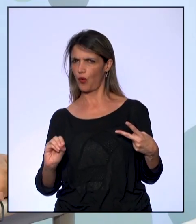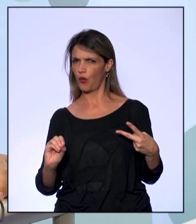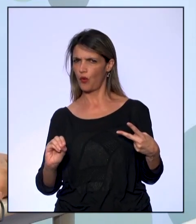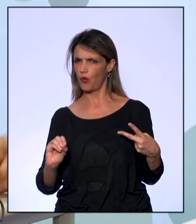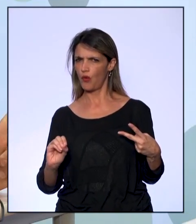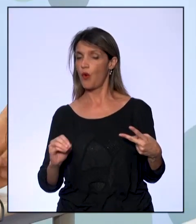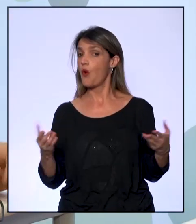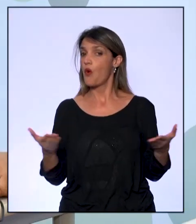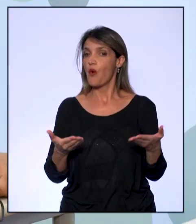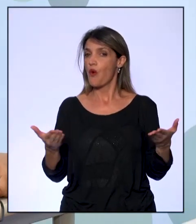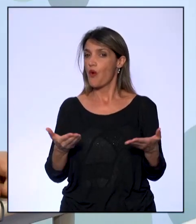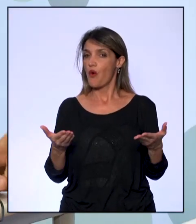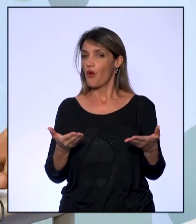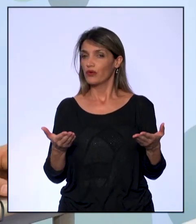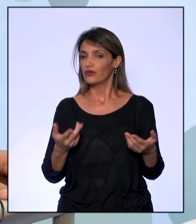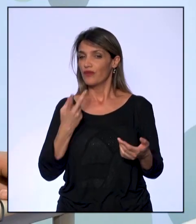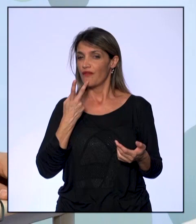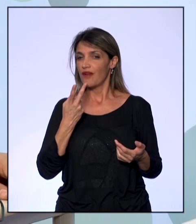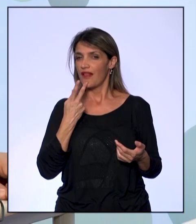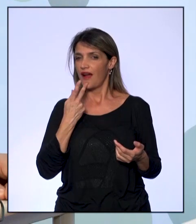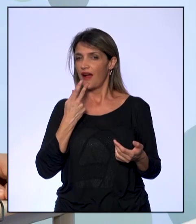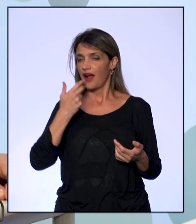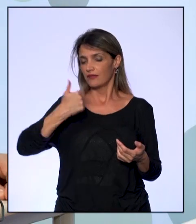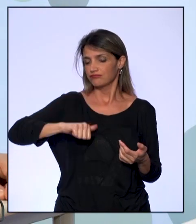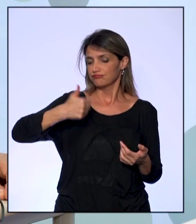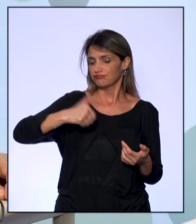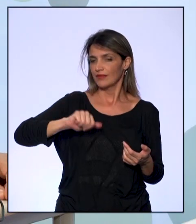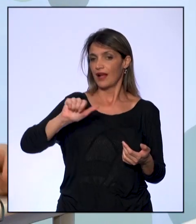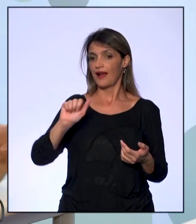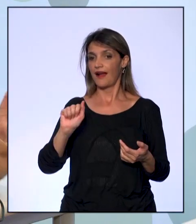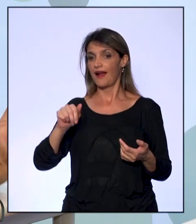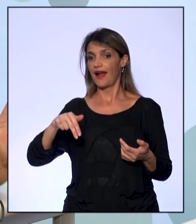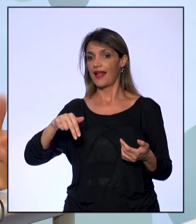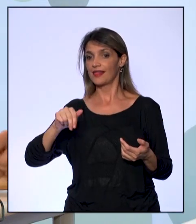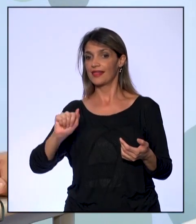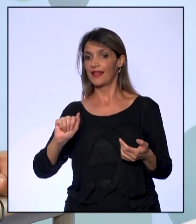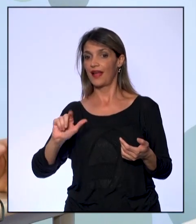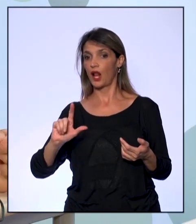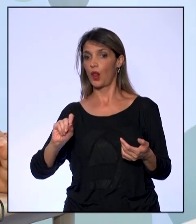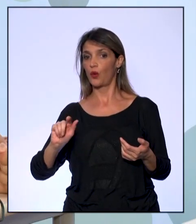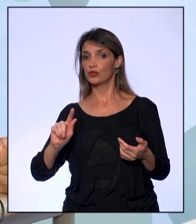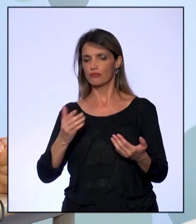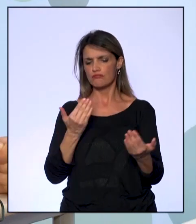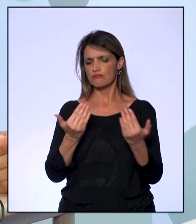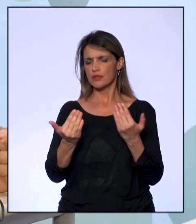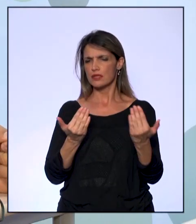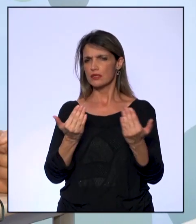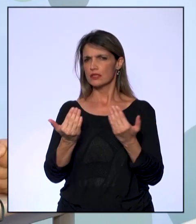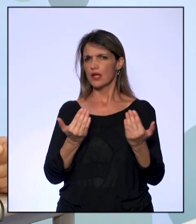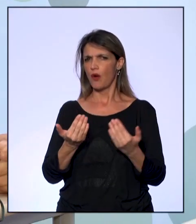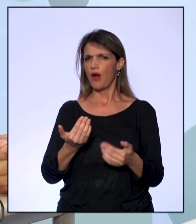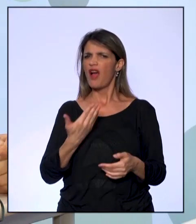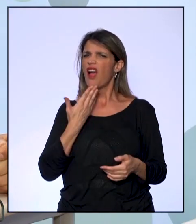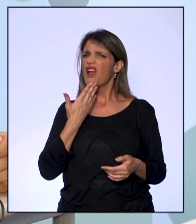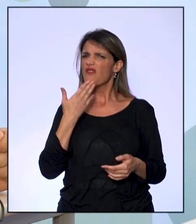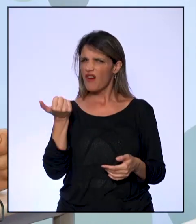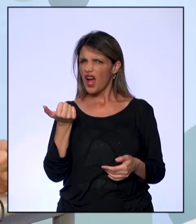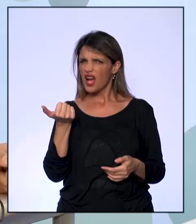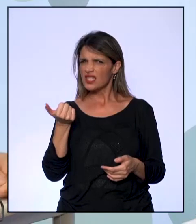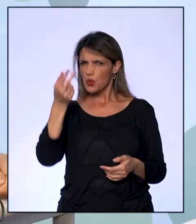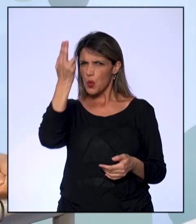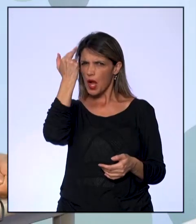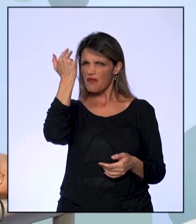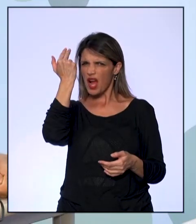vocês que hoje nós vamos usar muito essa palavra analogia e semelhança é fácil você segurar um cavalo penso segurar o